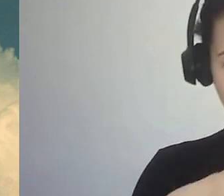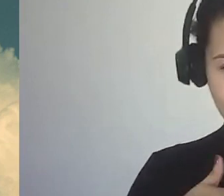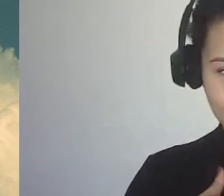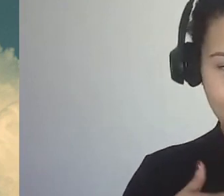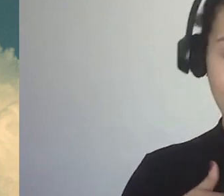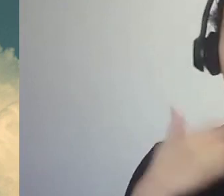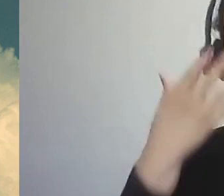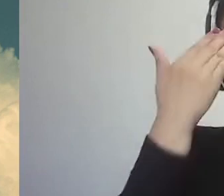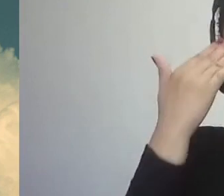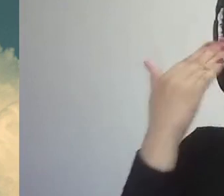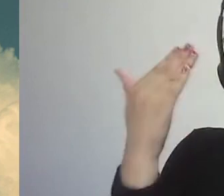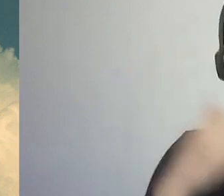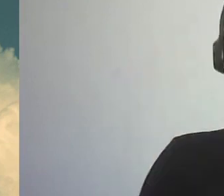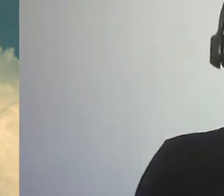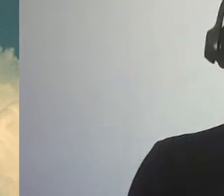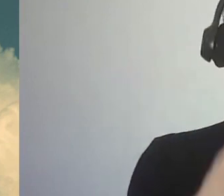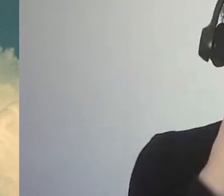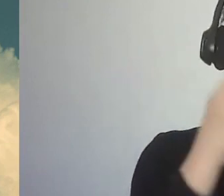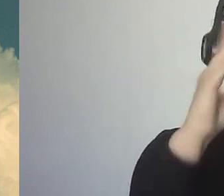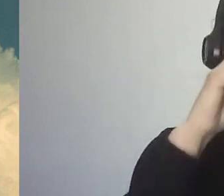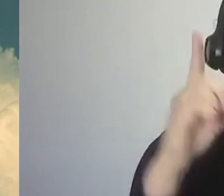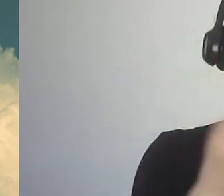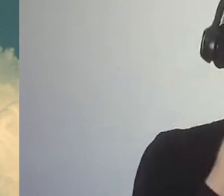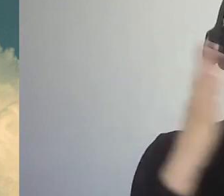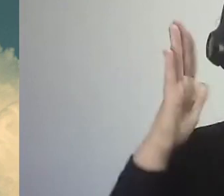é muito obrigada pessoal e boa tarde para todo mundo